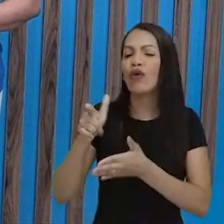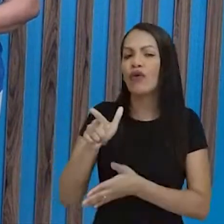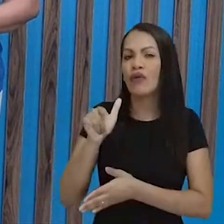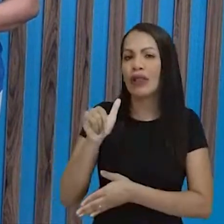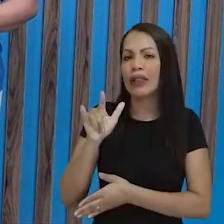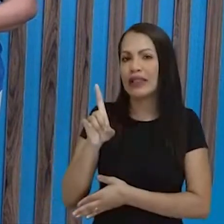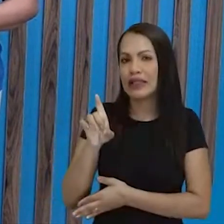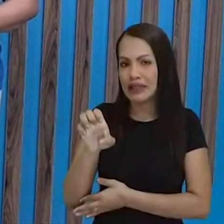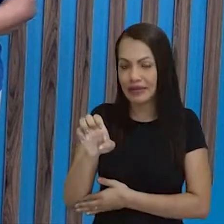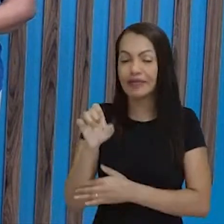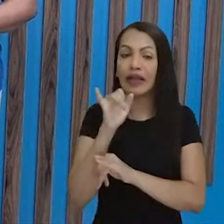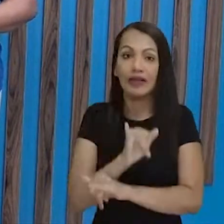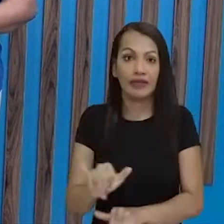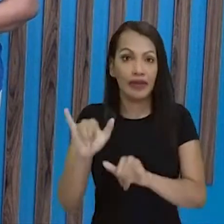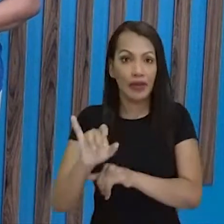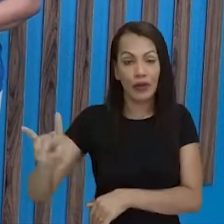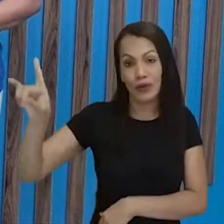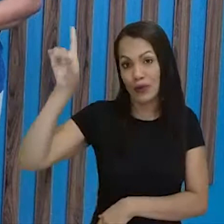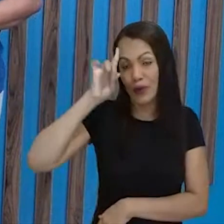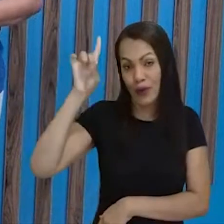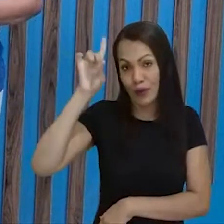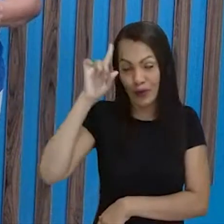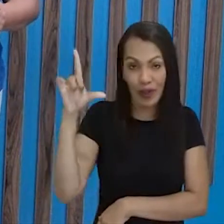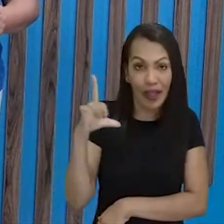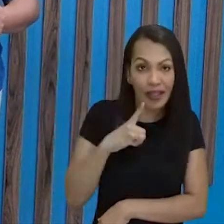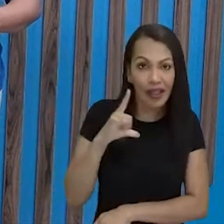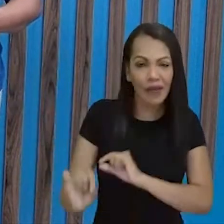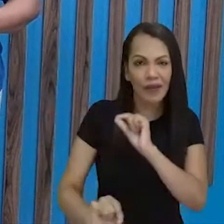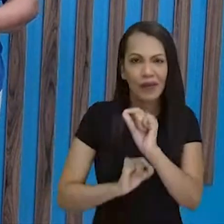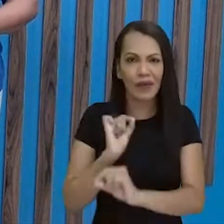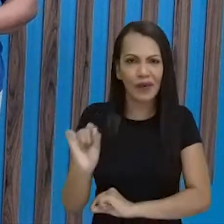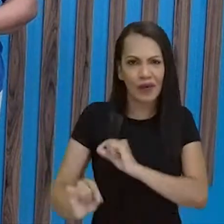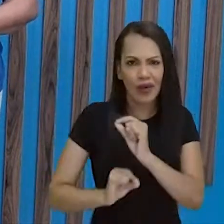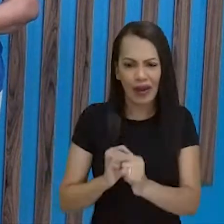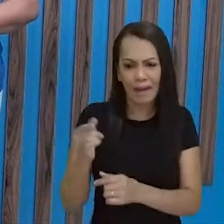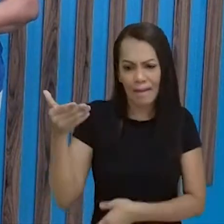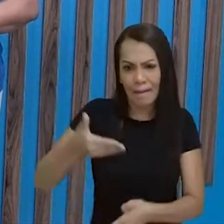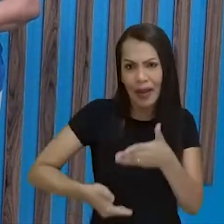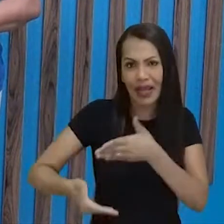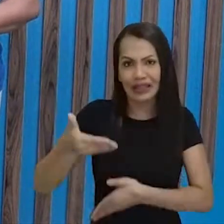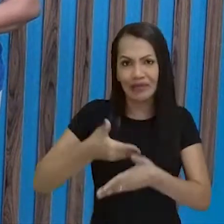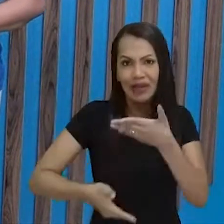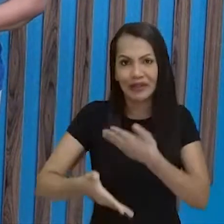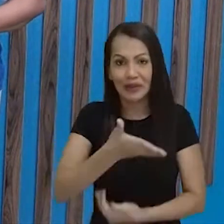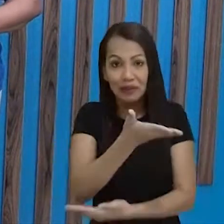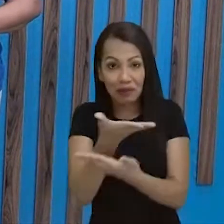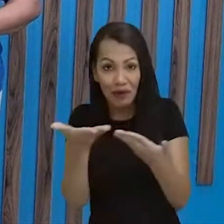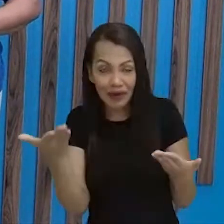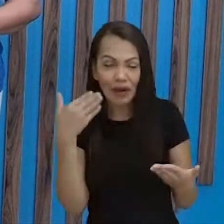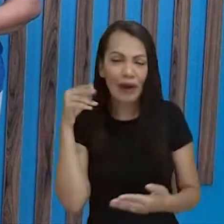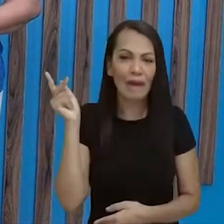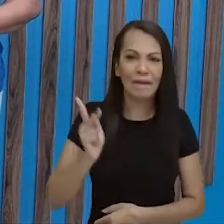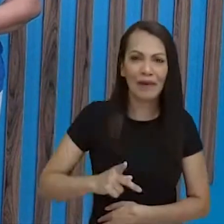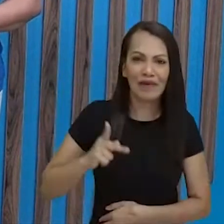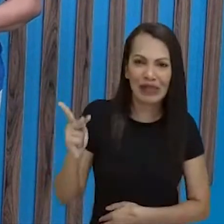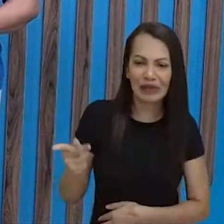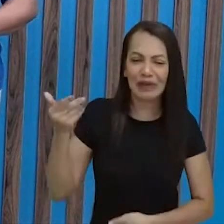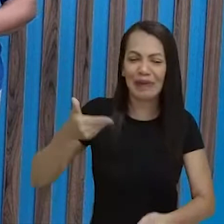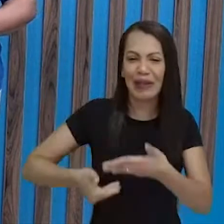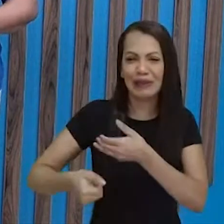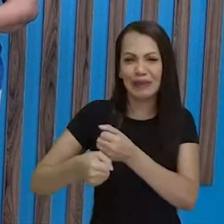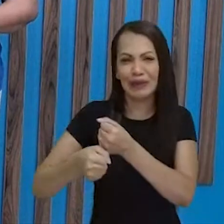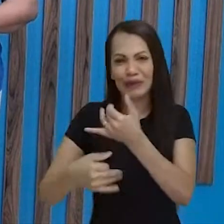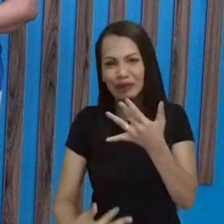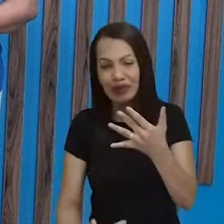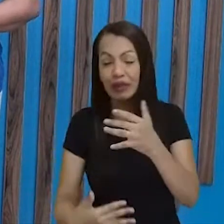vocês sabem, todos os dias nós temos aqui, para mediar a participação de vocês, uma professora. E